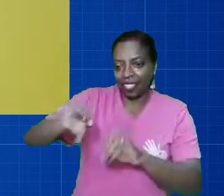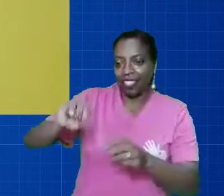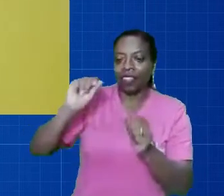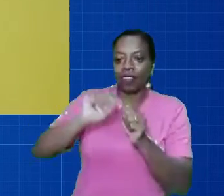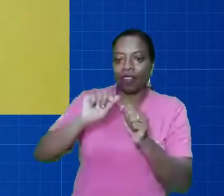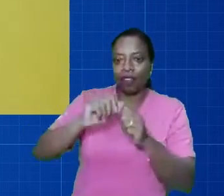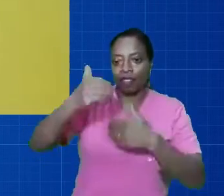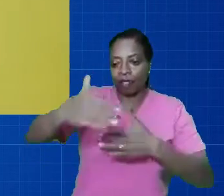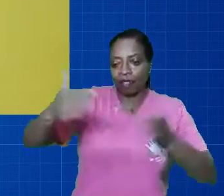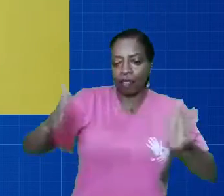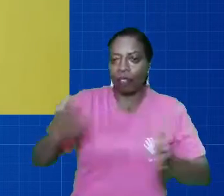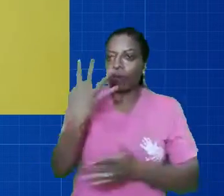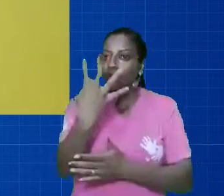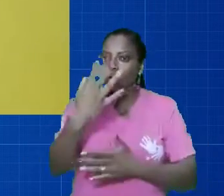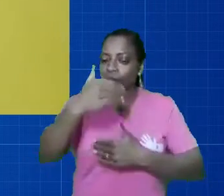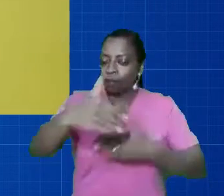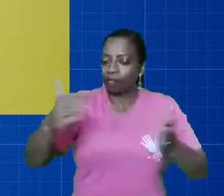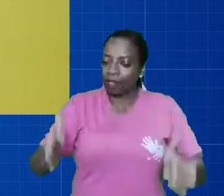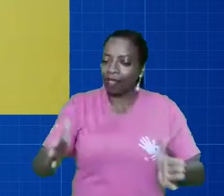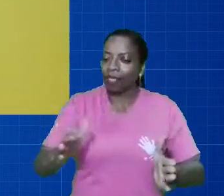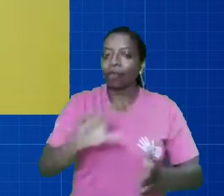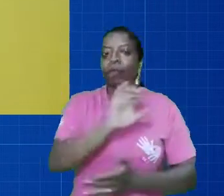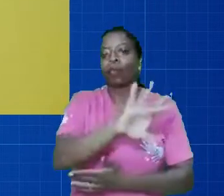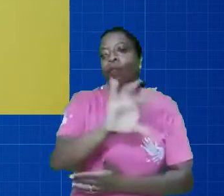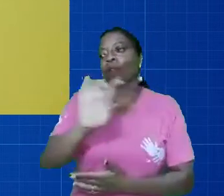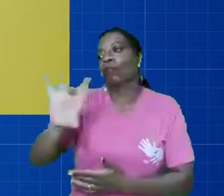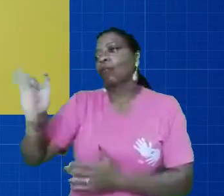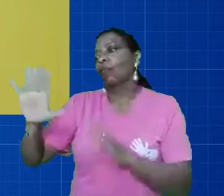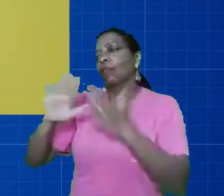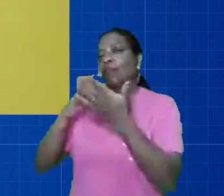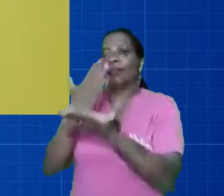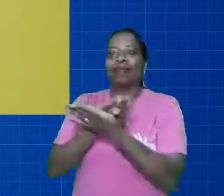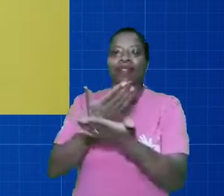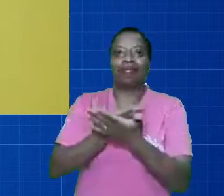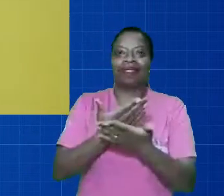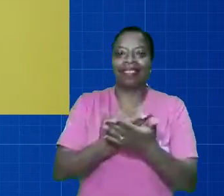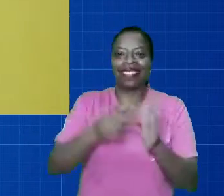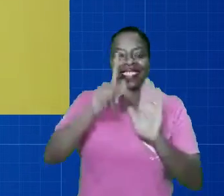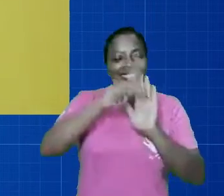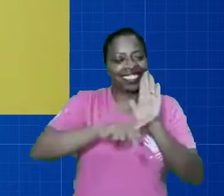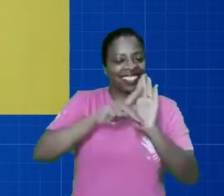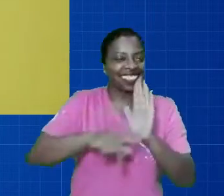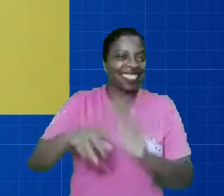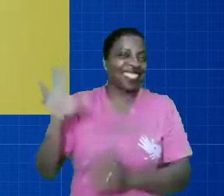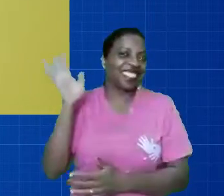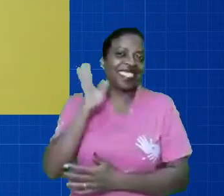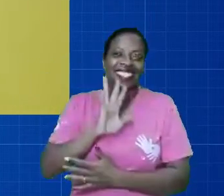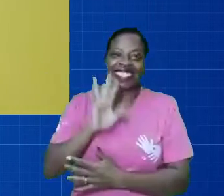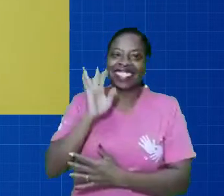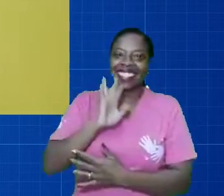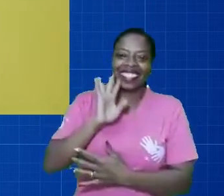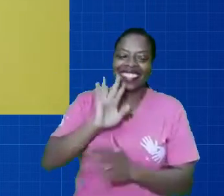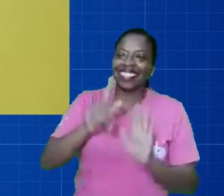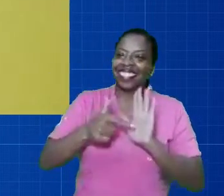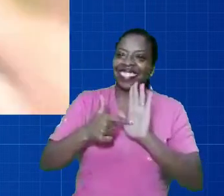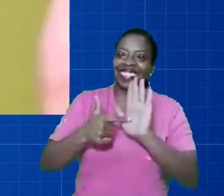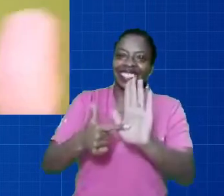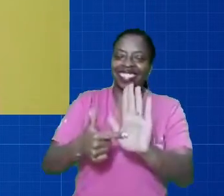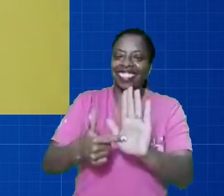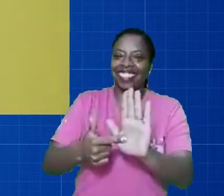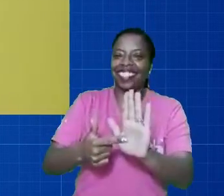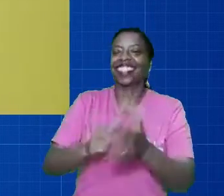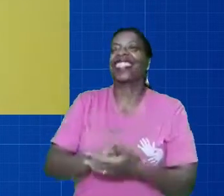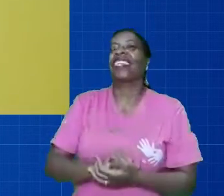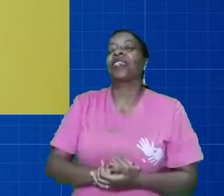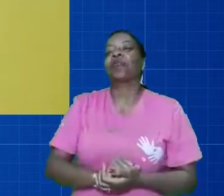Então foi muito legal, foi um projeto assim que eu não imaginava que ia ganhar essa proporção e ganhou. E enfim,